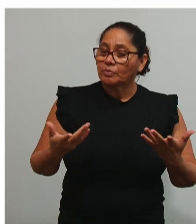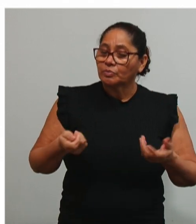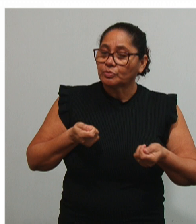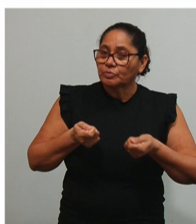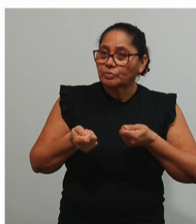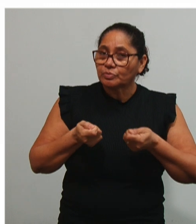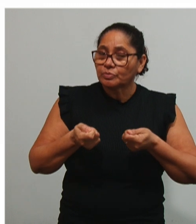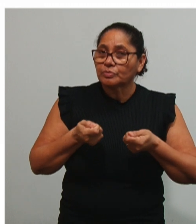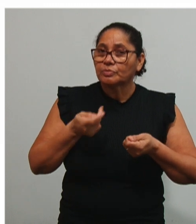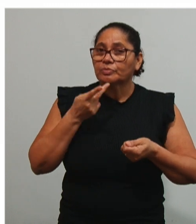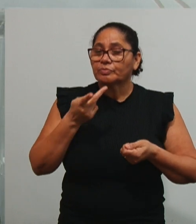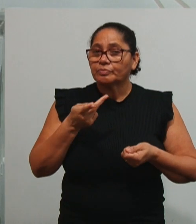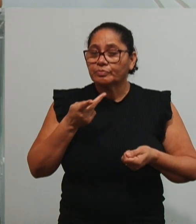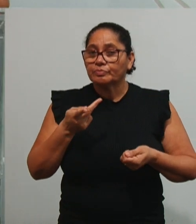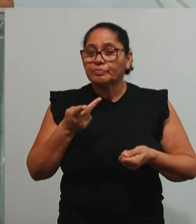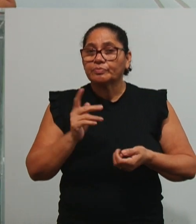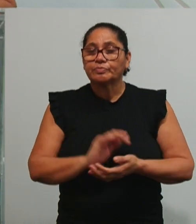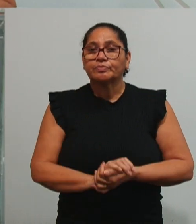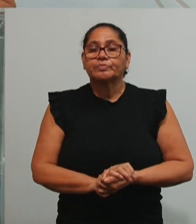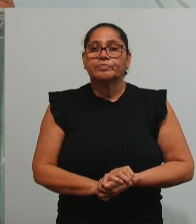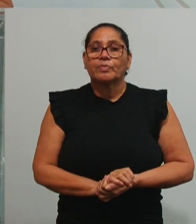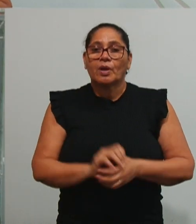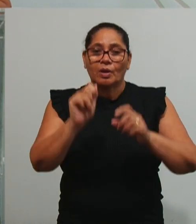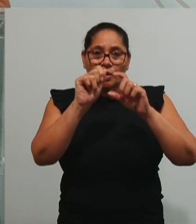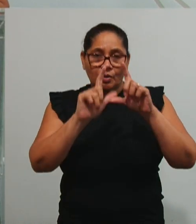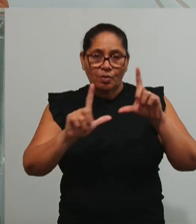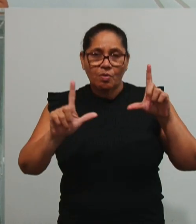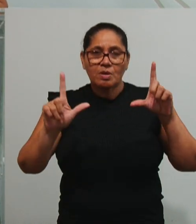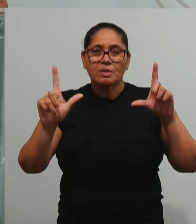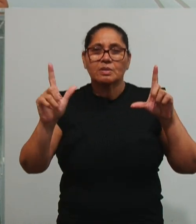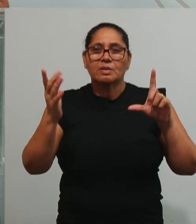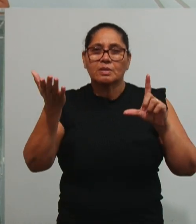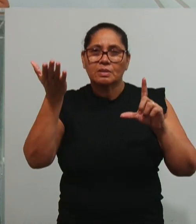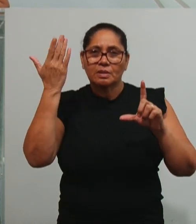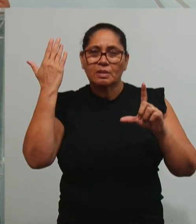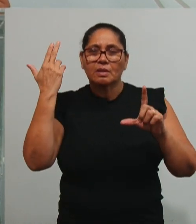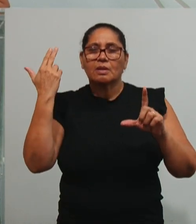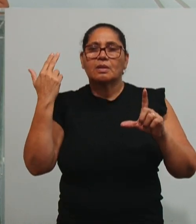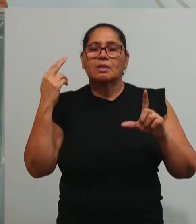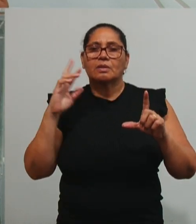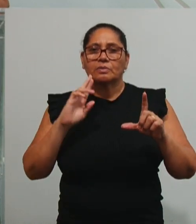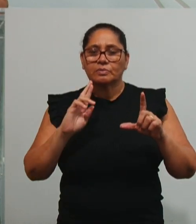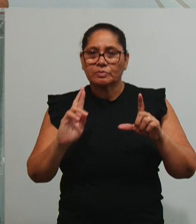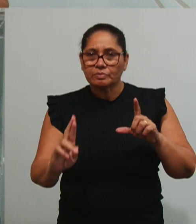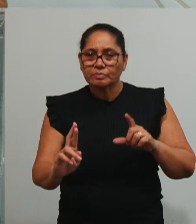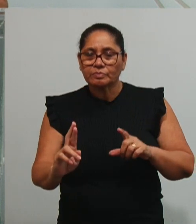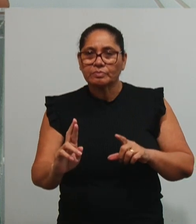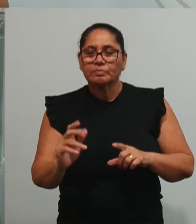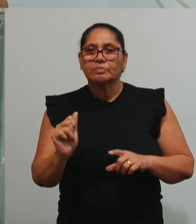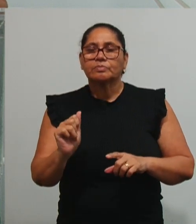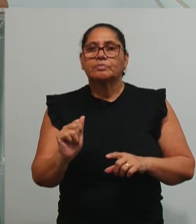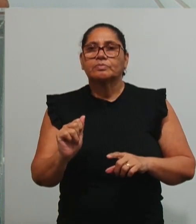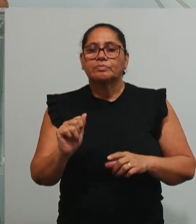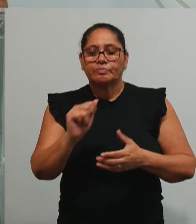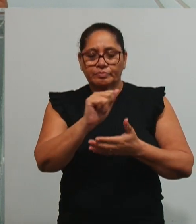controle, quando nós falamos no slide anterior, né, de racionalização de atividades, a gente está